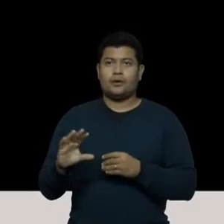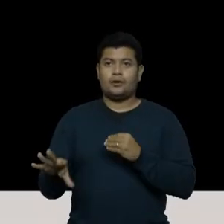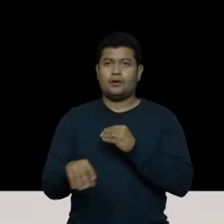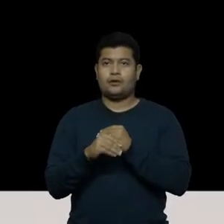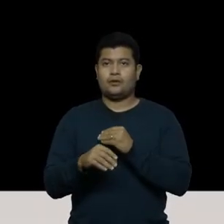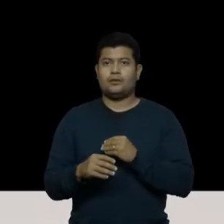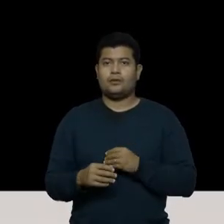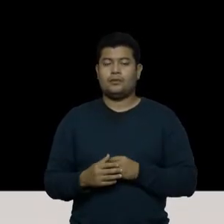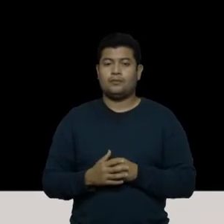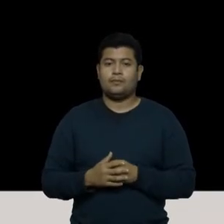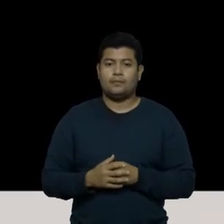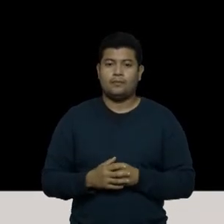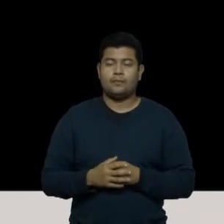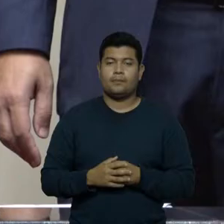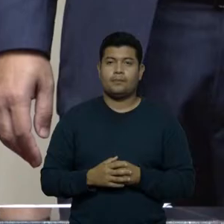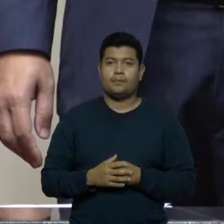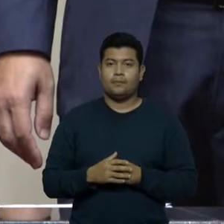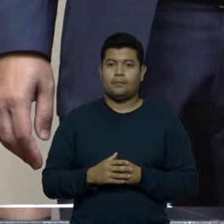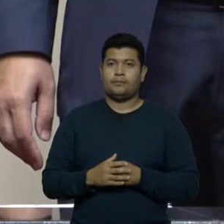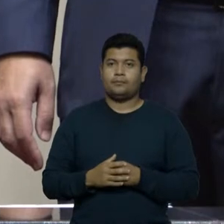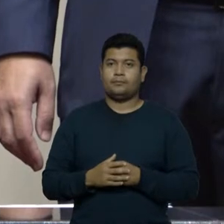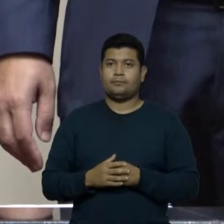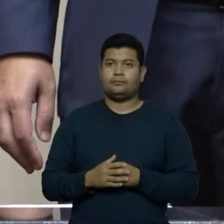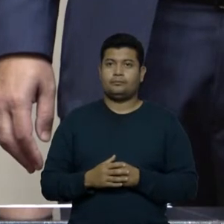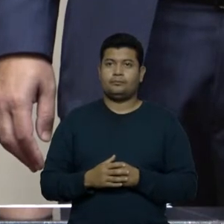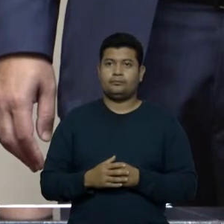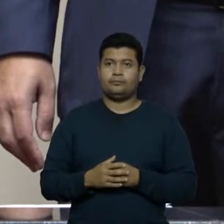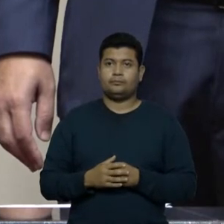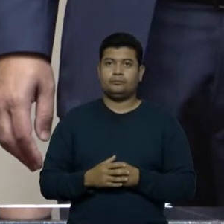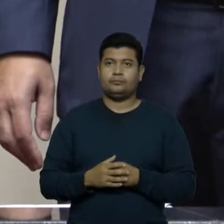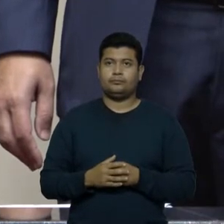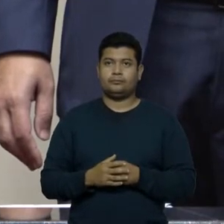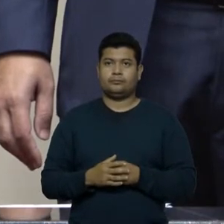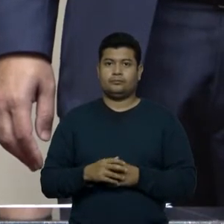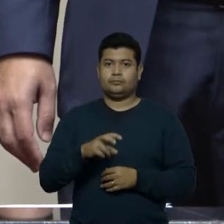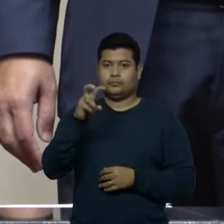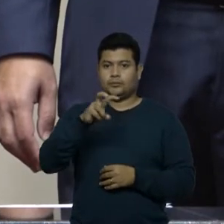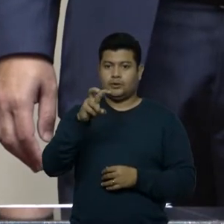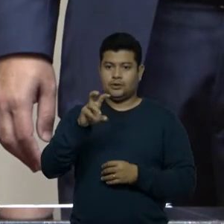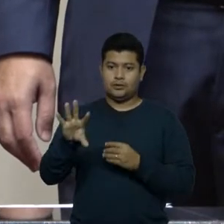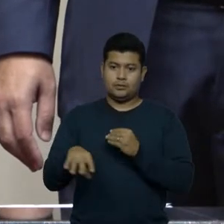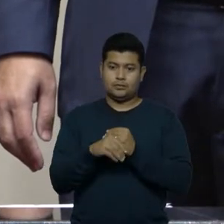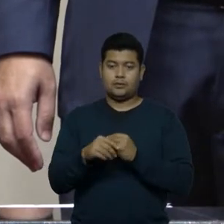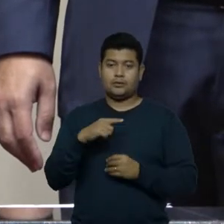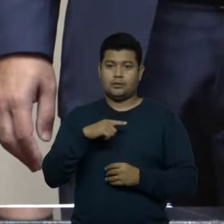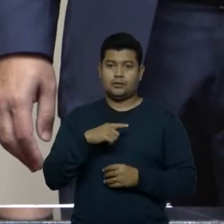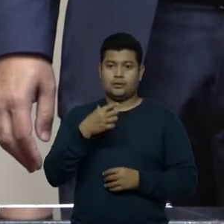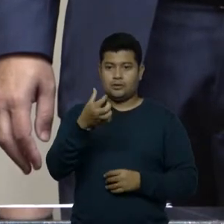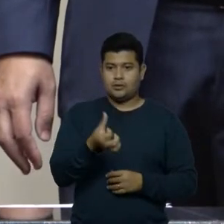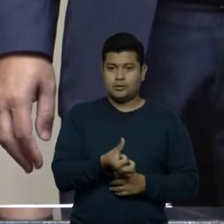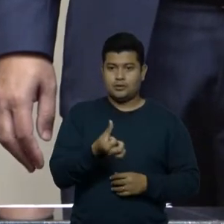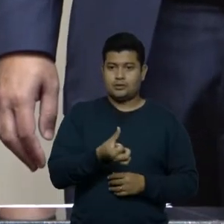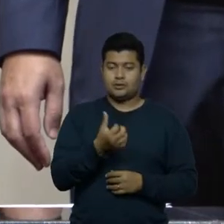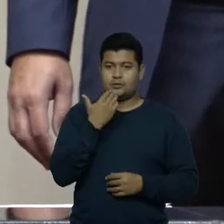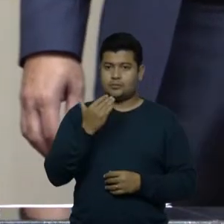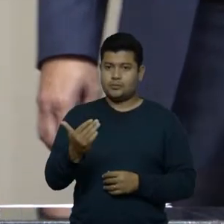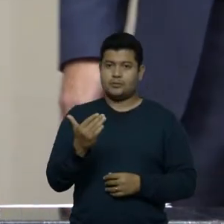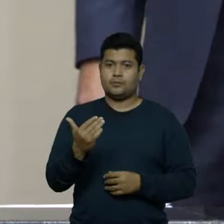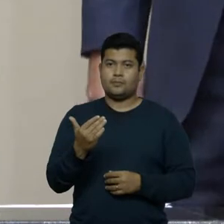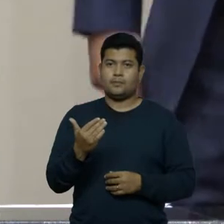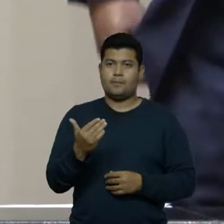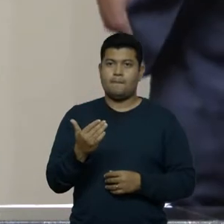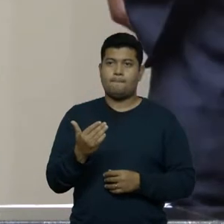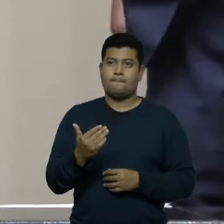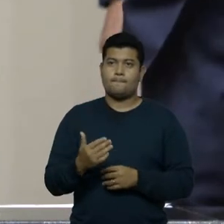e o pedido de emenda à quinta emenda temos ainda o sexto requerimento